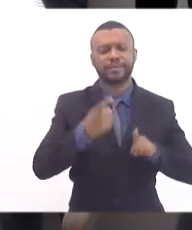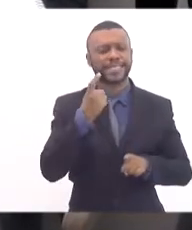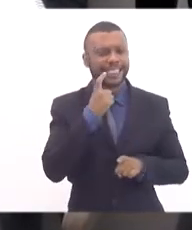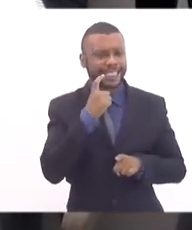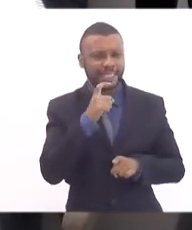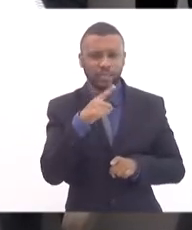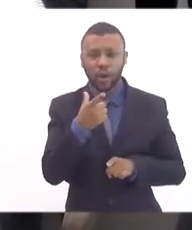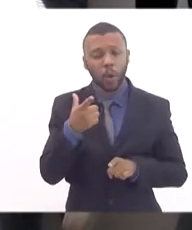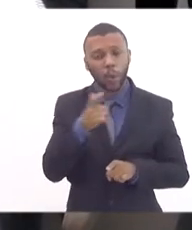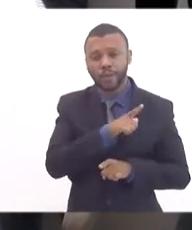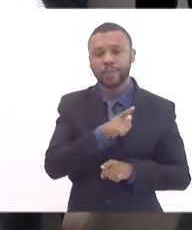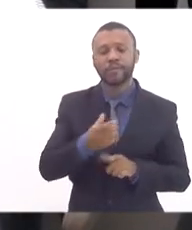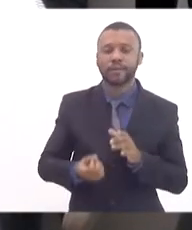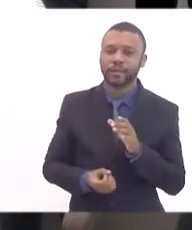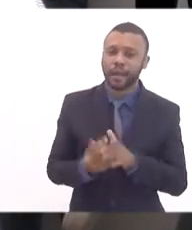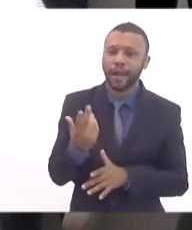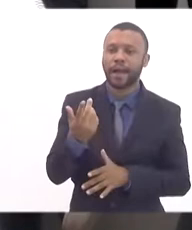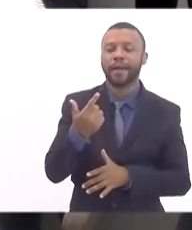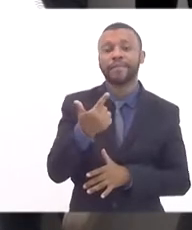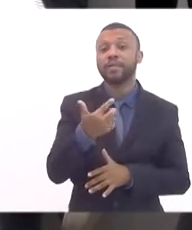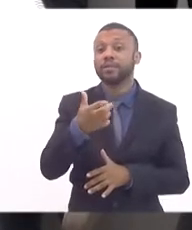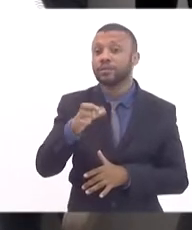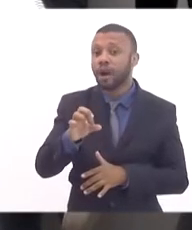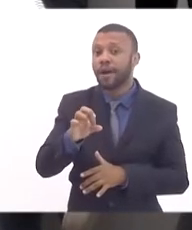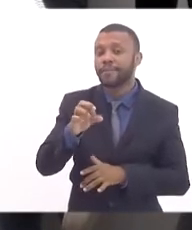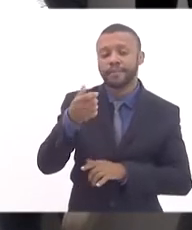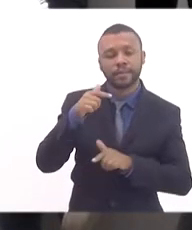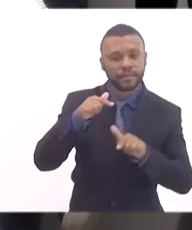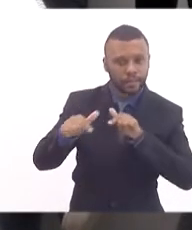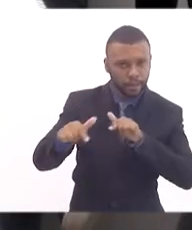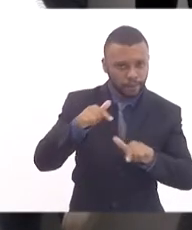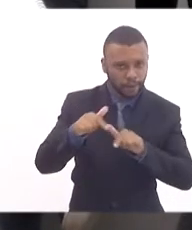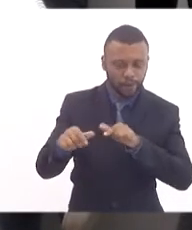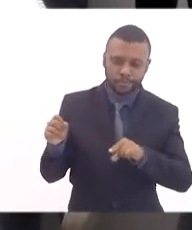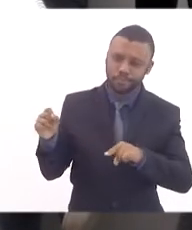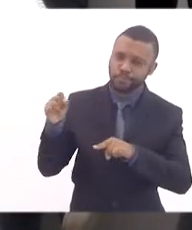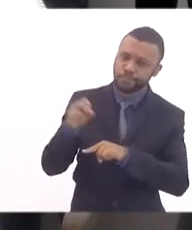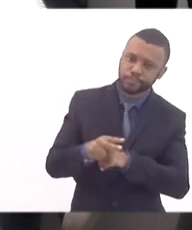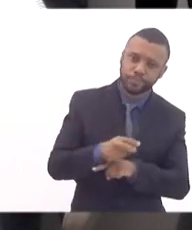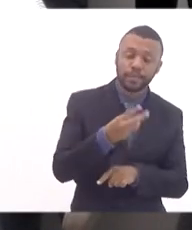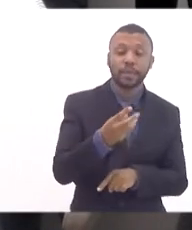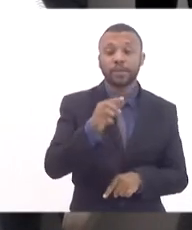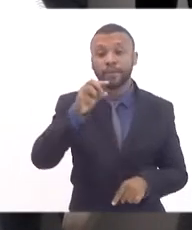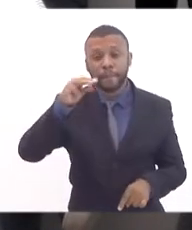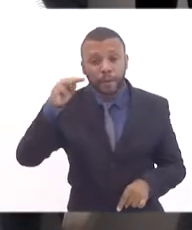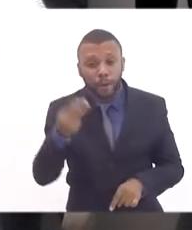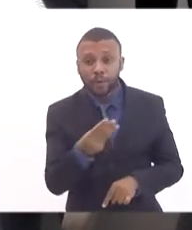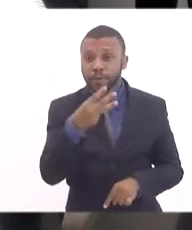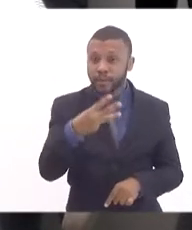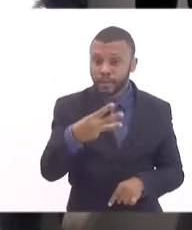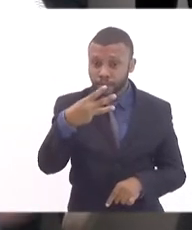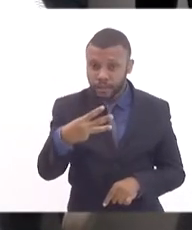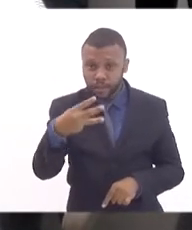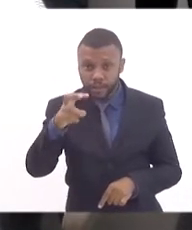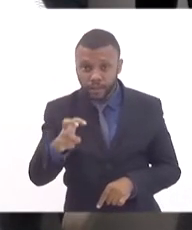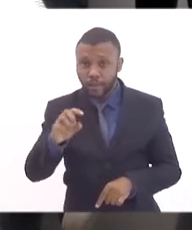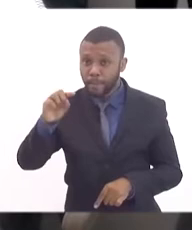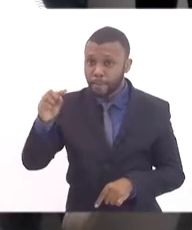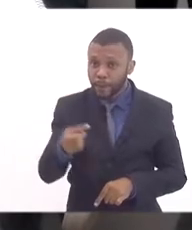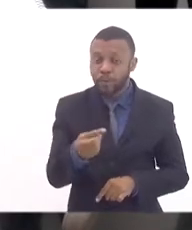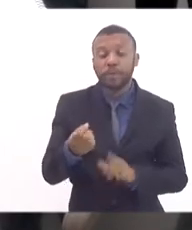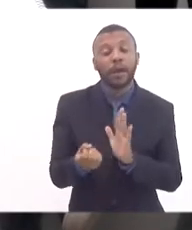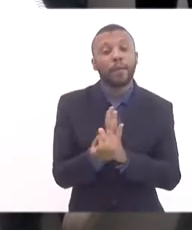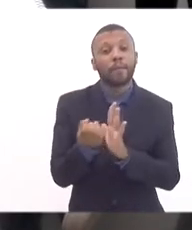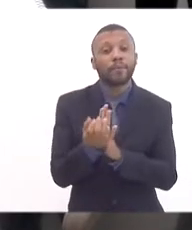29 empregos geramos um aumento de 33 milhões 335 mil na produção total da economia